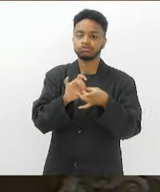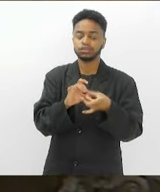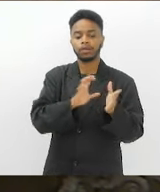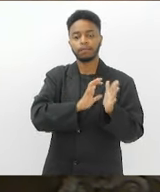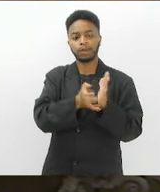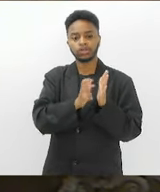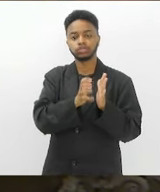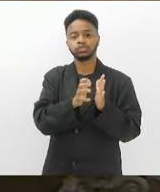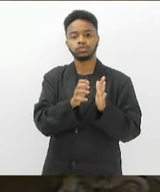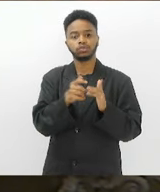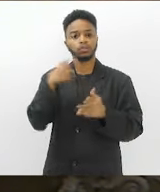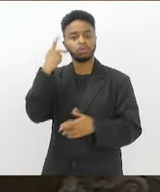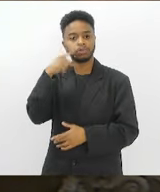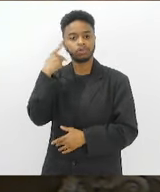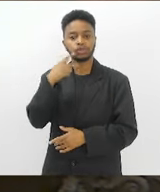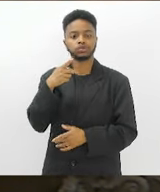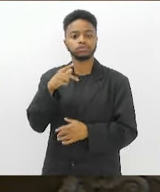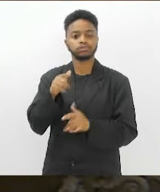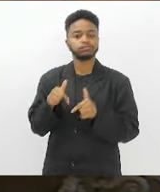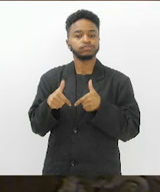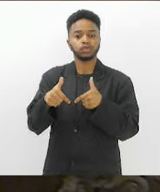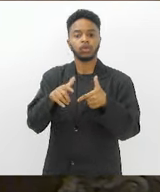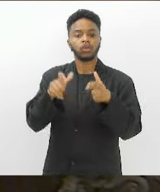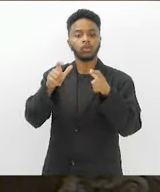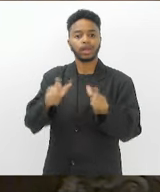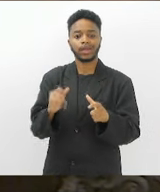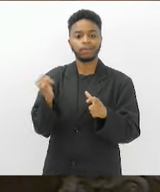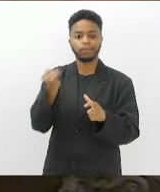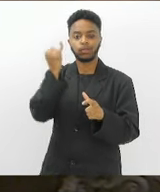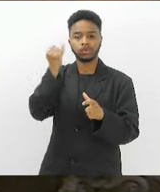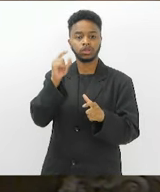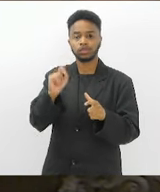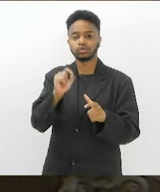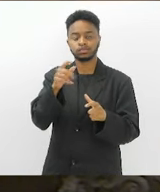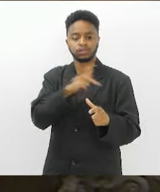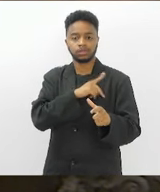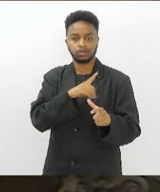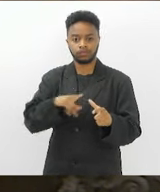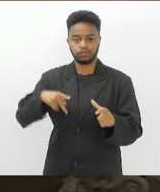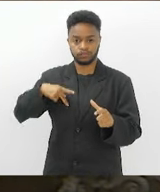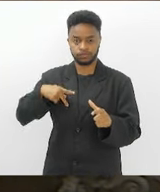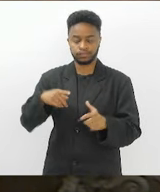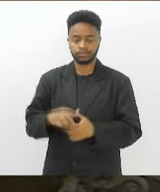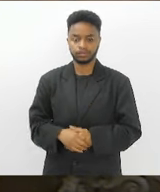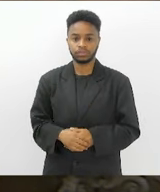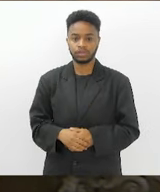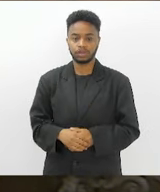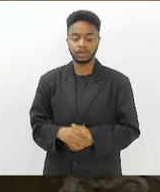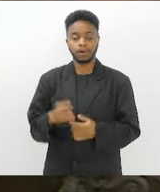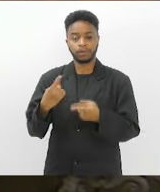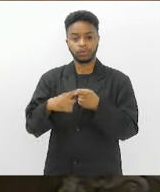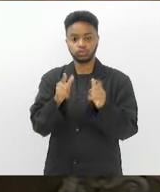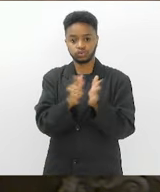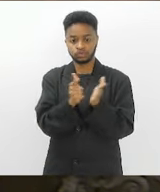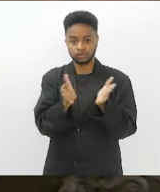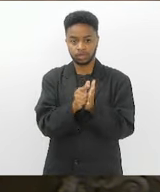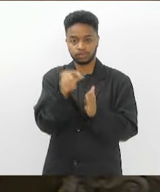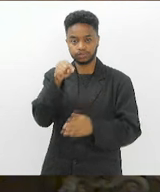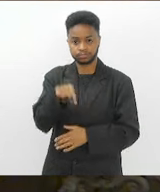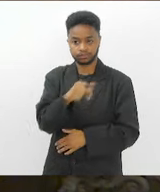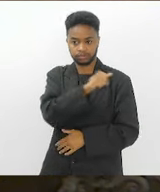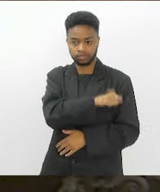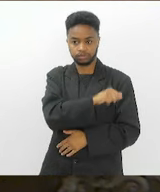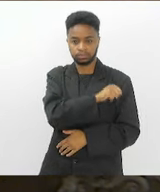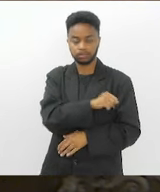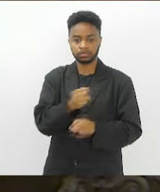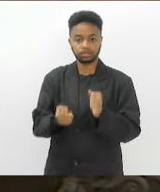tão importante para a sociedade como é a Defensoria Pública. Os jornais do Rio, que nasceram na então